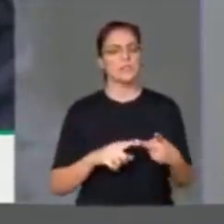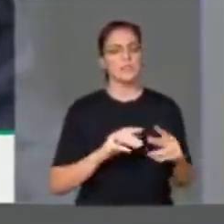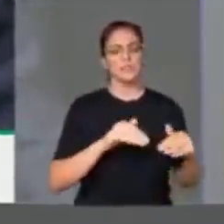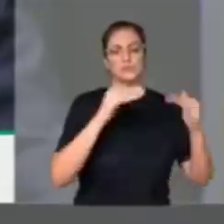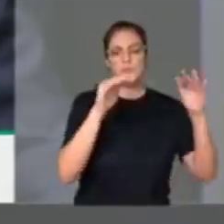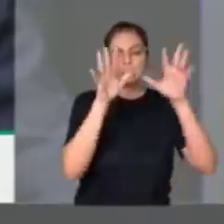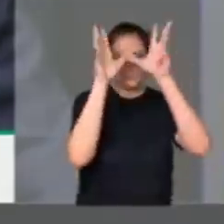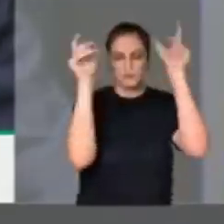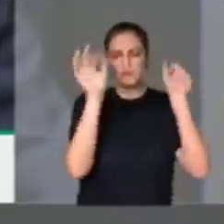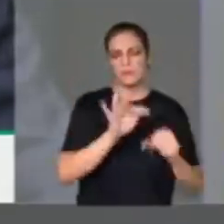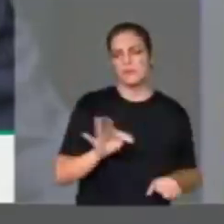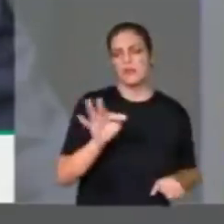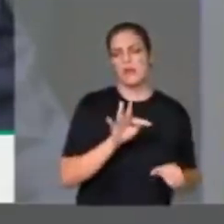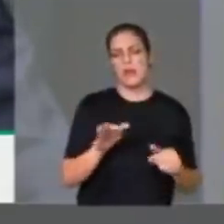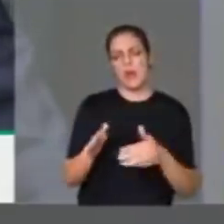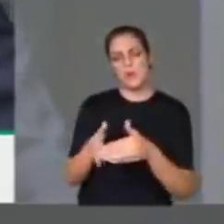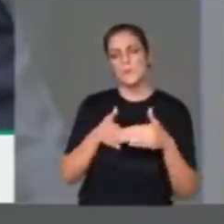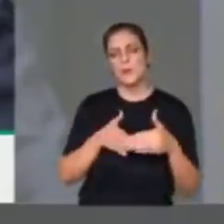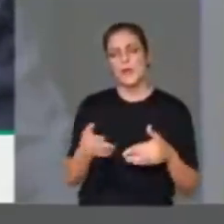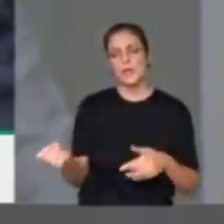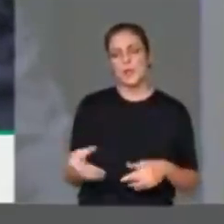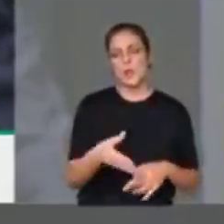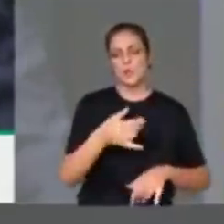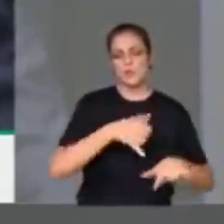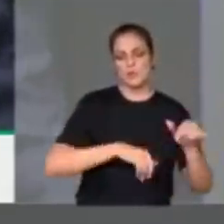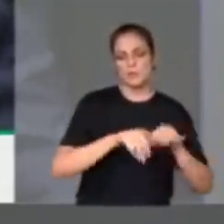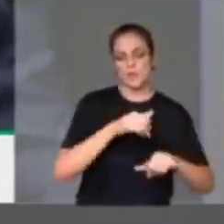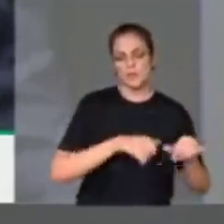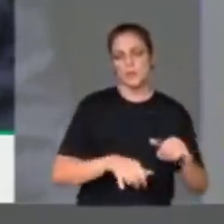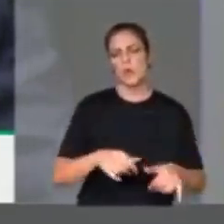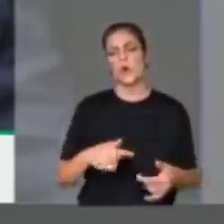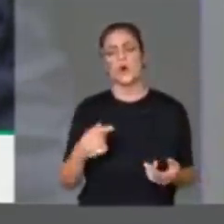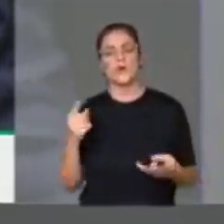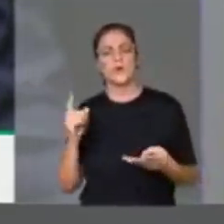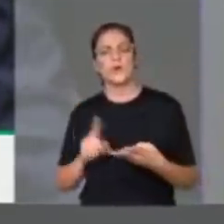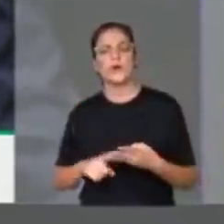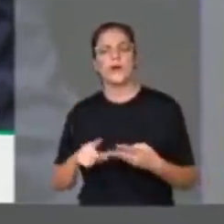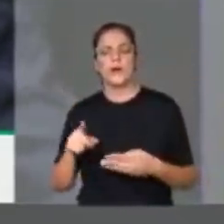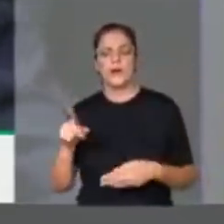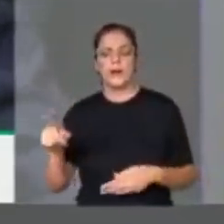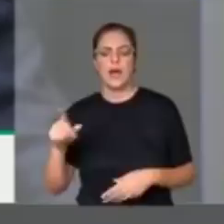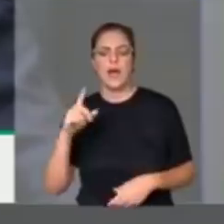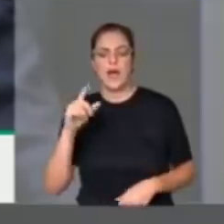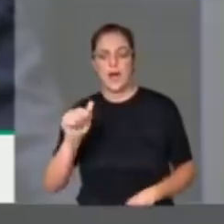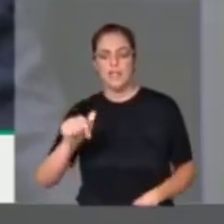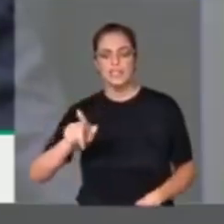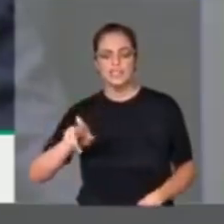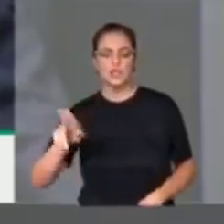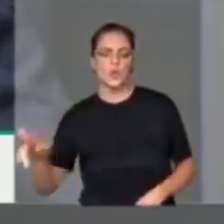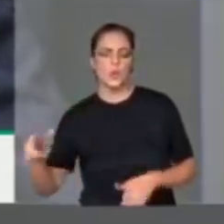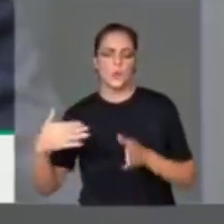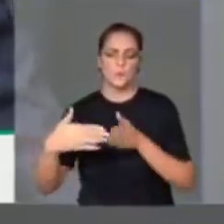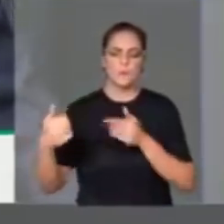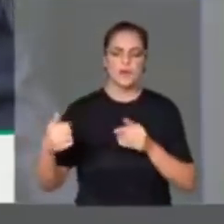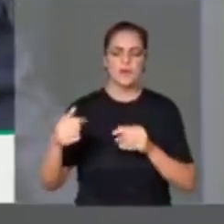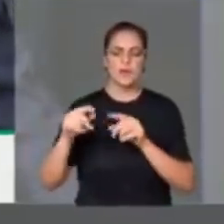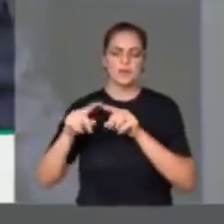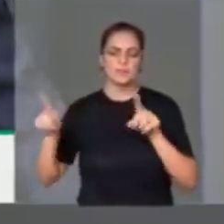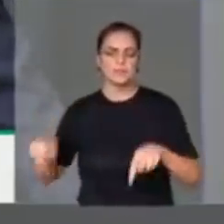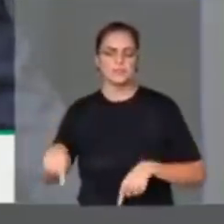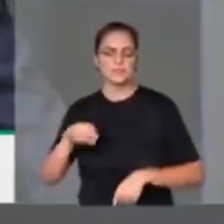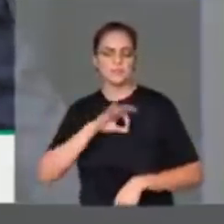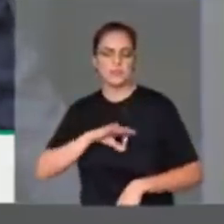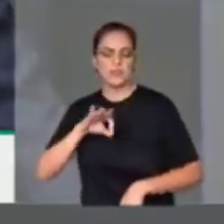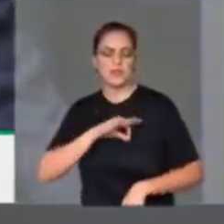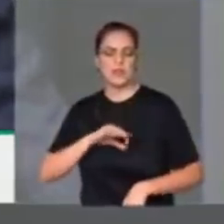Tribunal Federal exigir que tenha a criação de um novo laboratório, projeto do qual eu também sou relator. Lá vem a Advocacia Geral da União pedindo reestruturação de carreira,